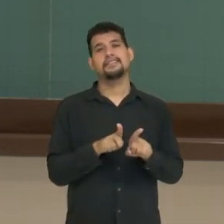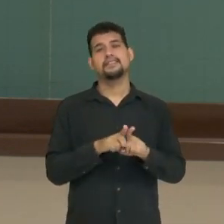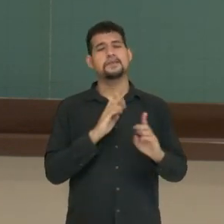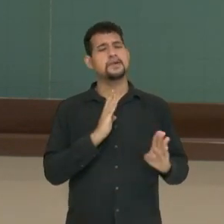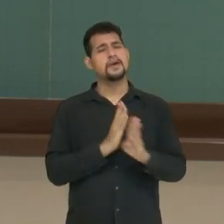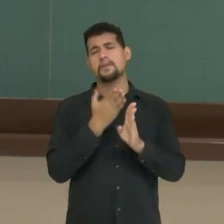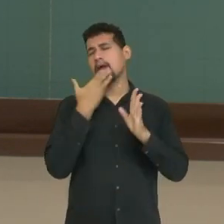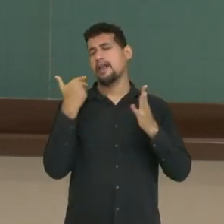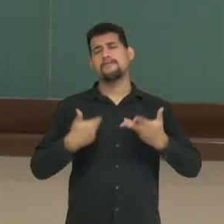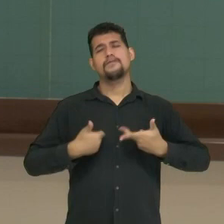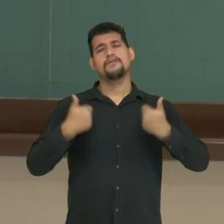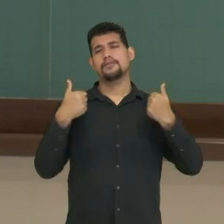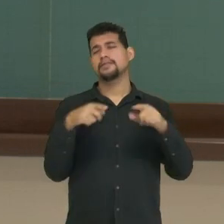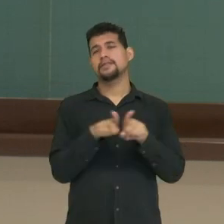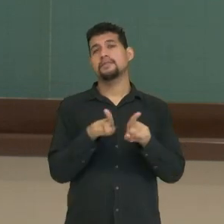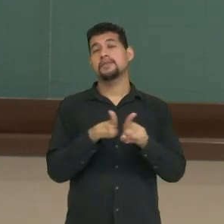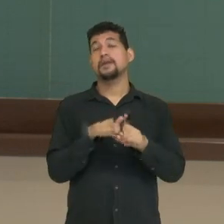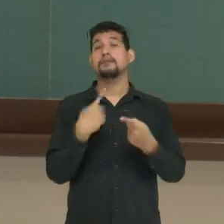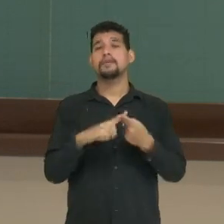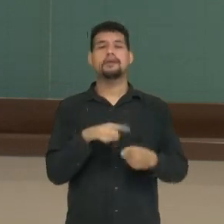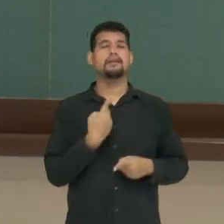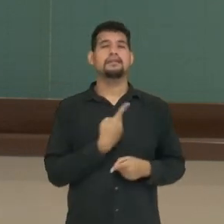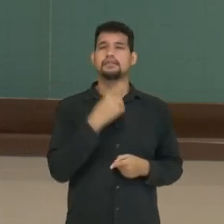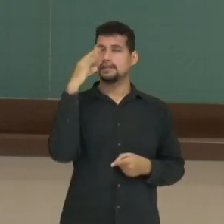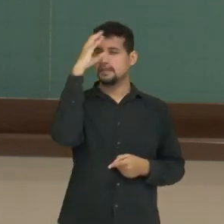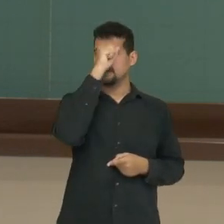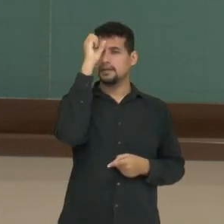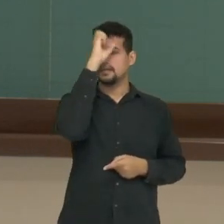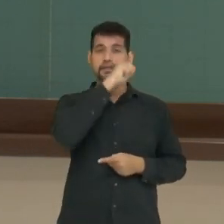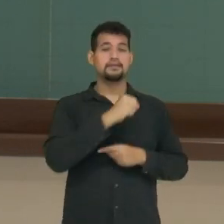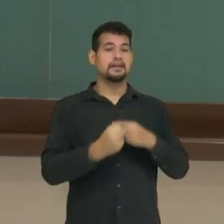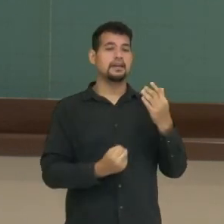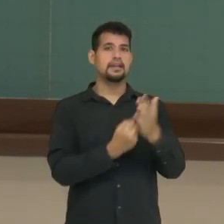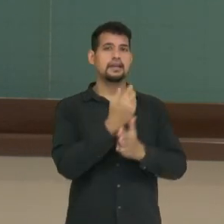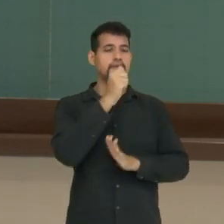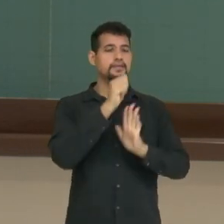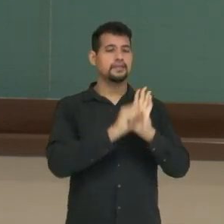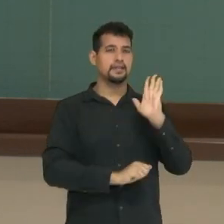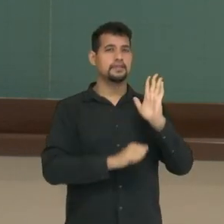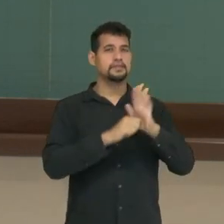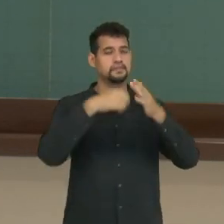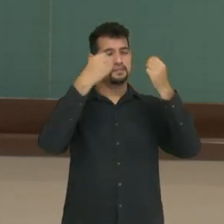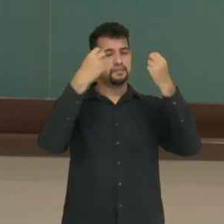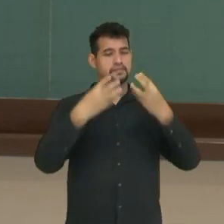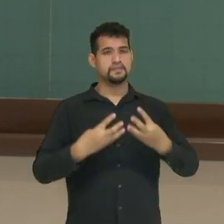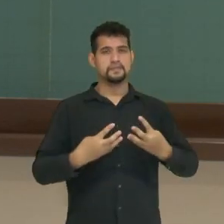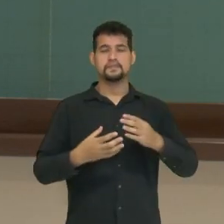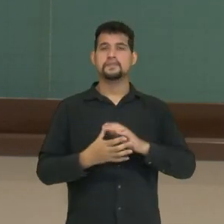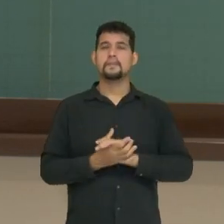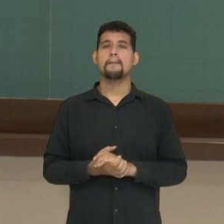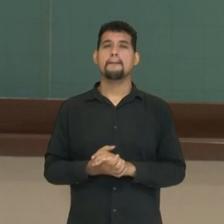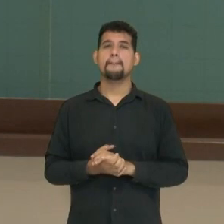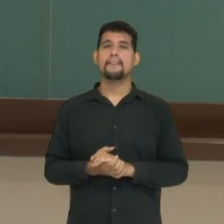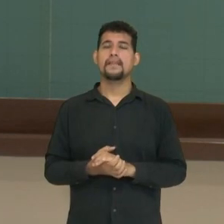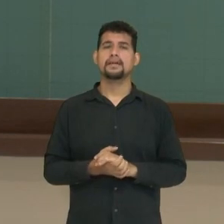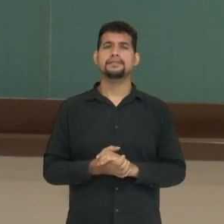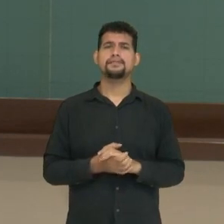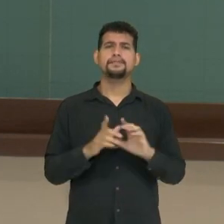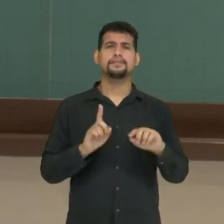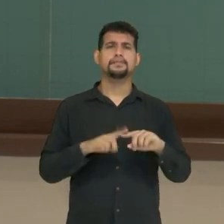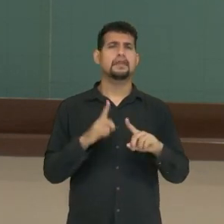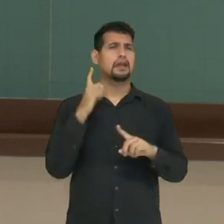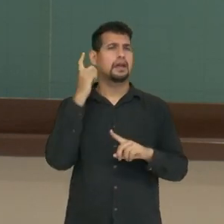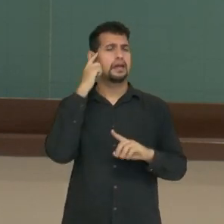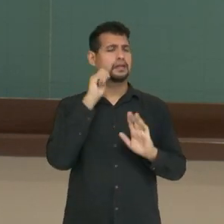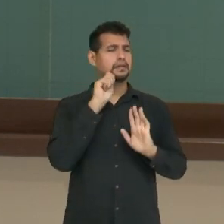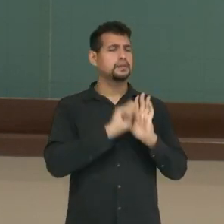ótimo que você queira também, porque estamos aprendendo a produzir um texto dissertativo argumentativo. Então, considere o